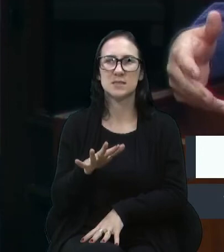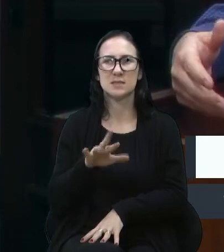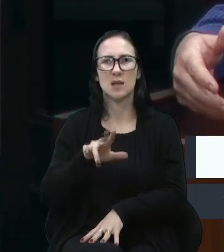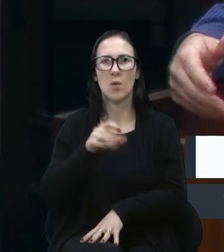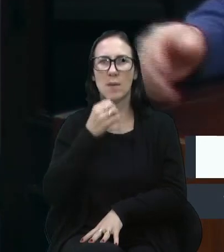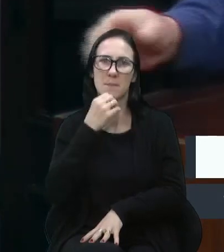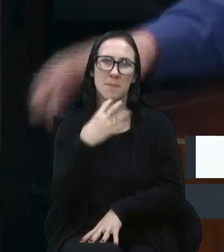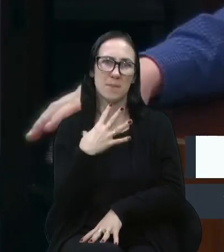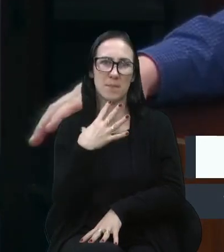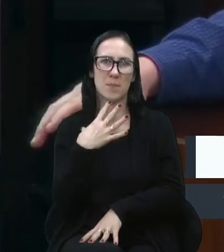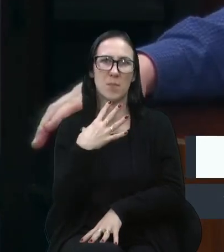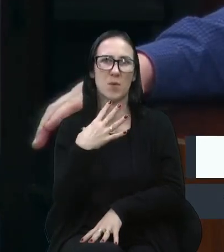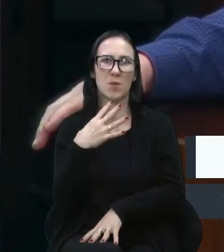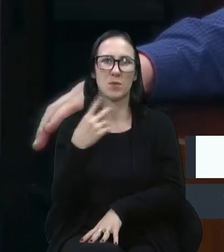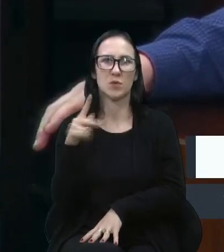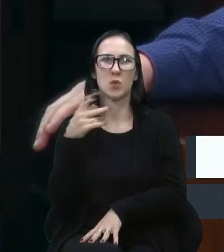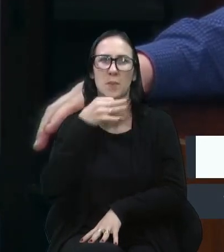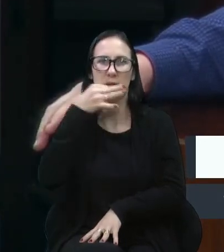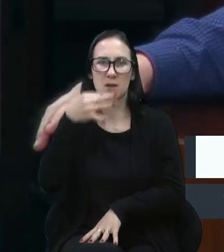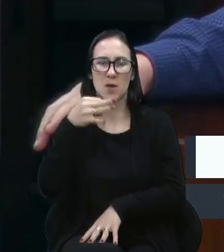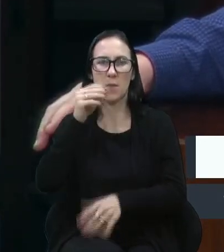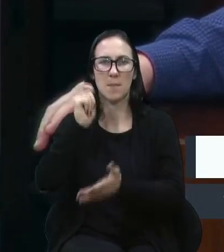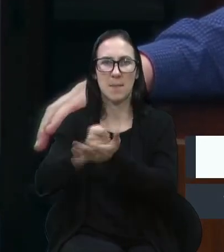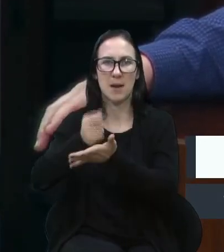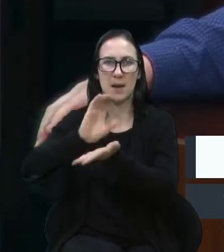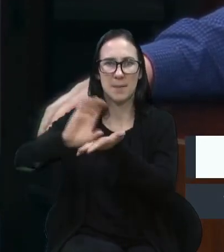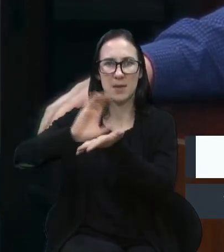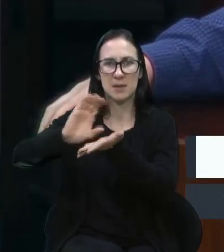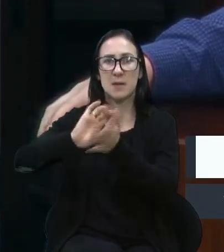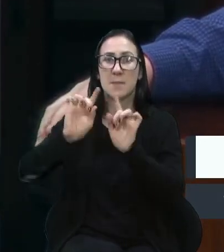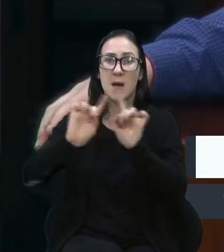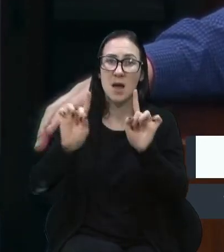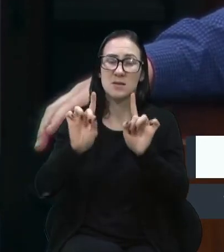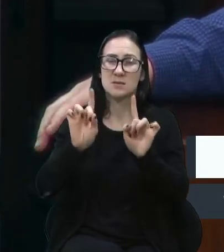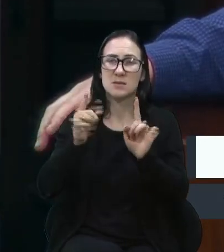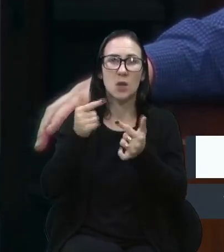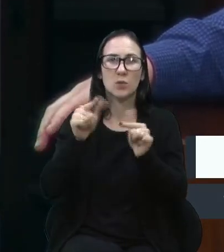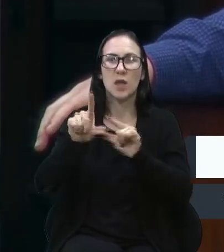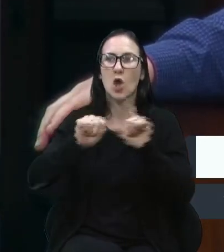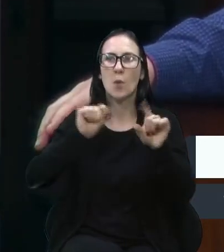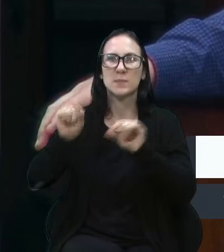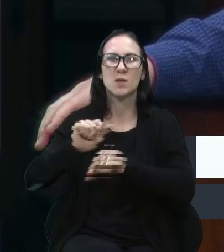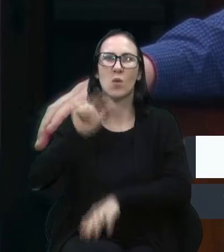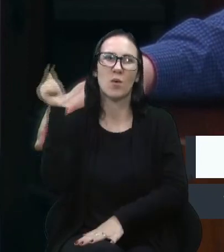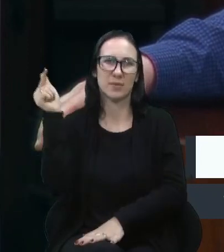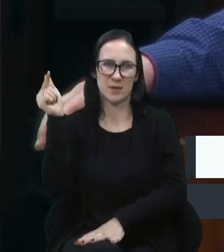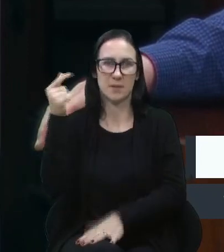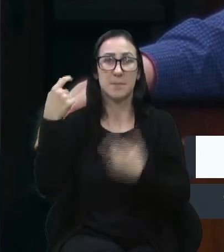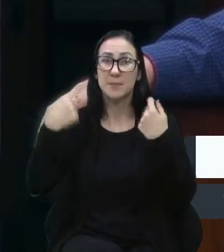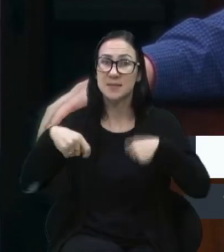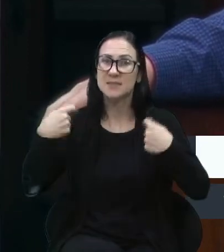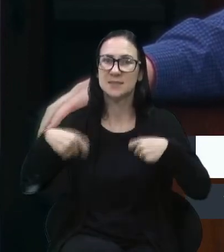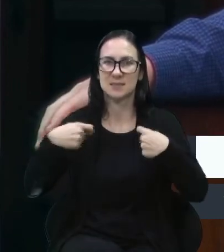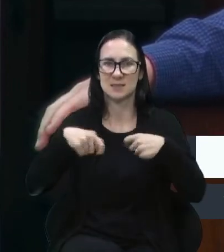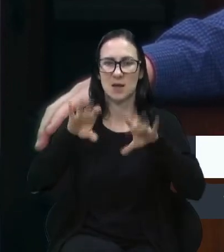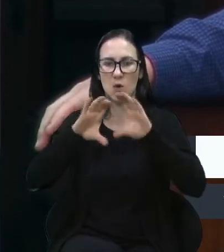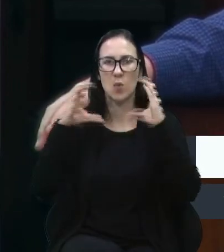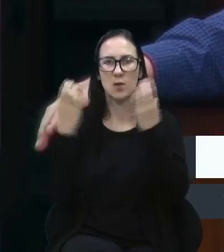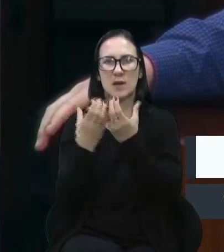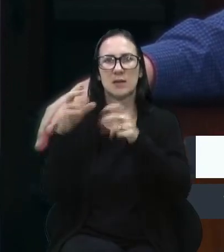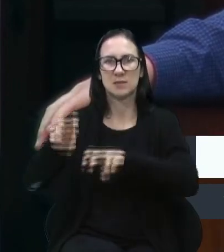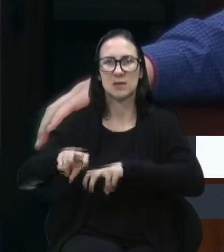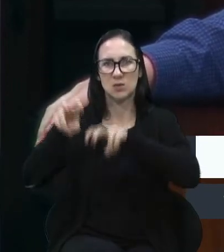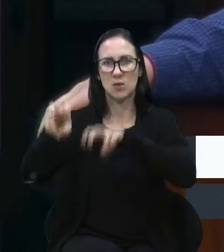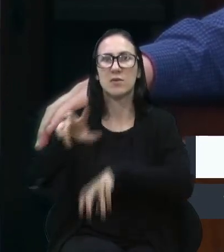nesse momento acho que nós não temos muita alternativa e é extremamente necessário, tanto às comunidades do interior, que vai ter um